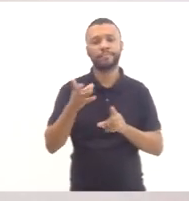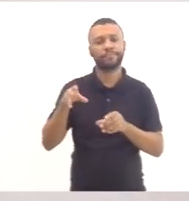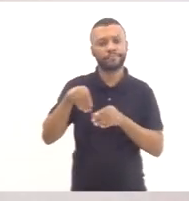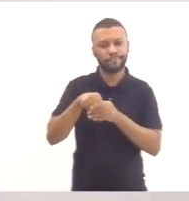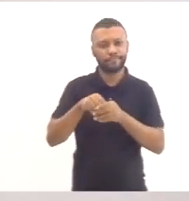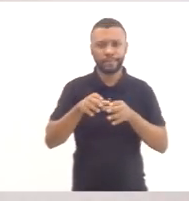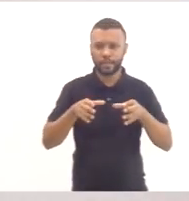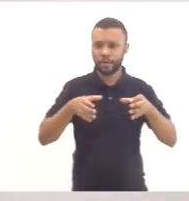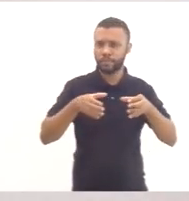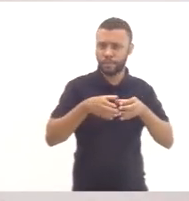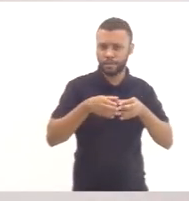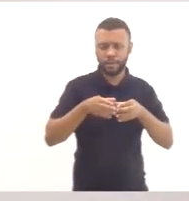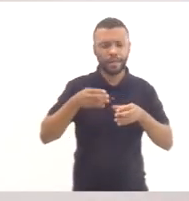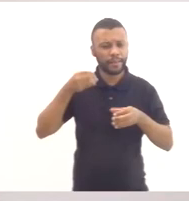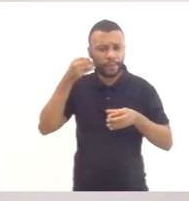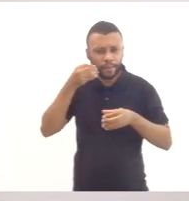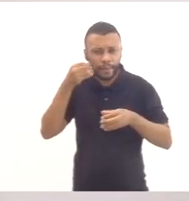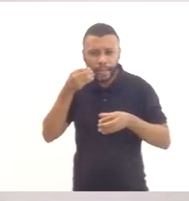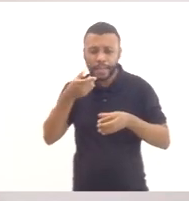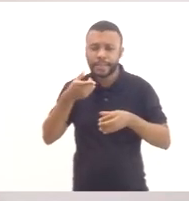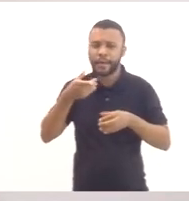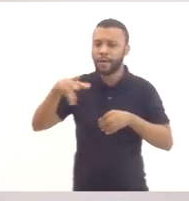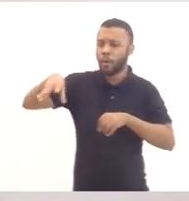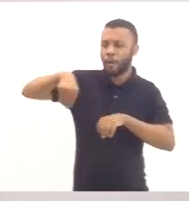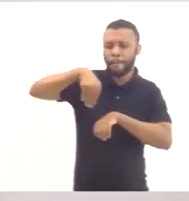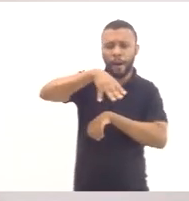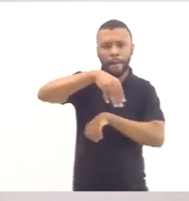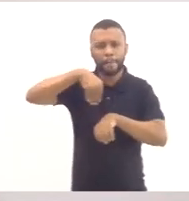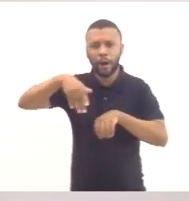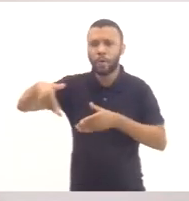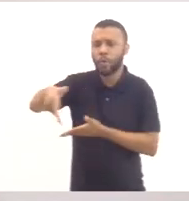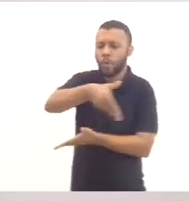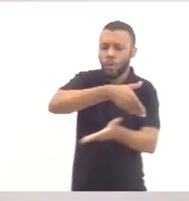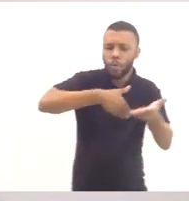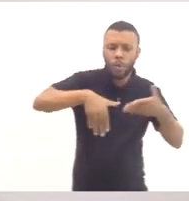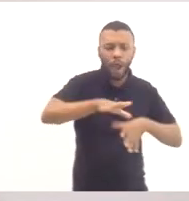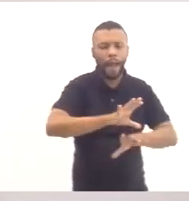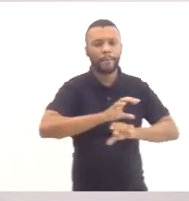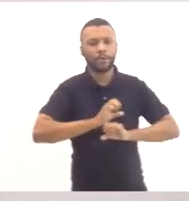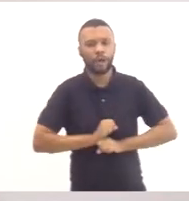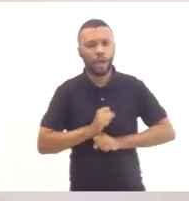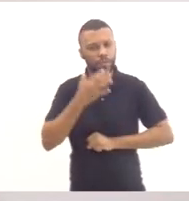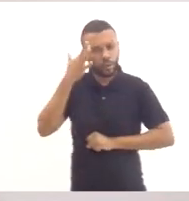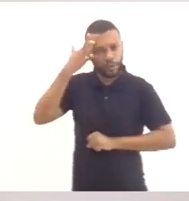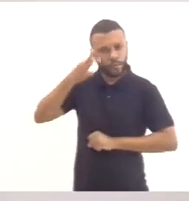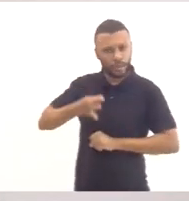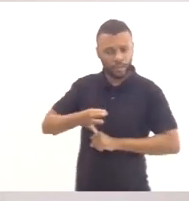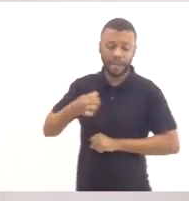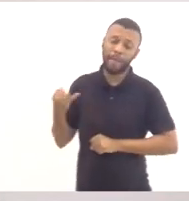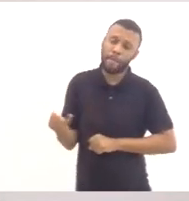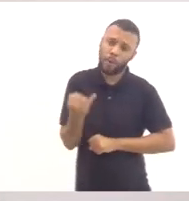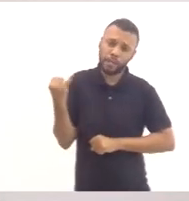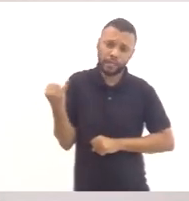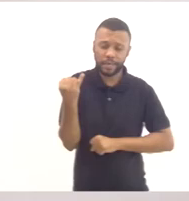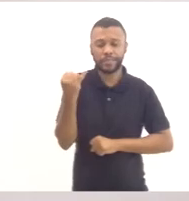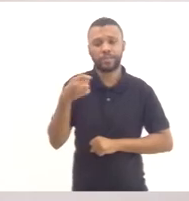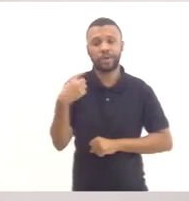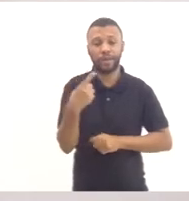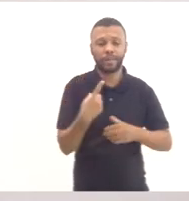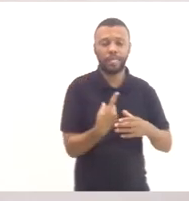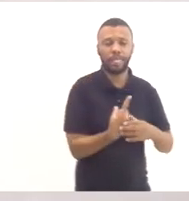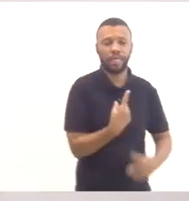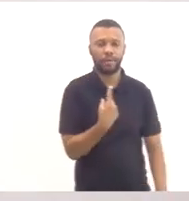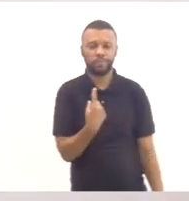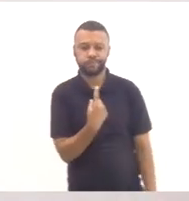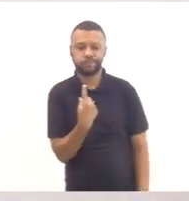possam compartilhar e se identificar Com as experiências que absorvam e entendam o quão é necessário sair desse isolamento